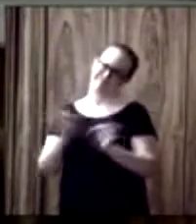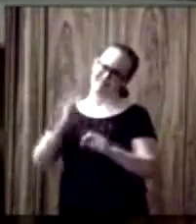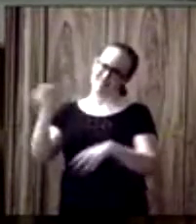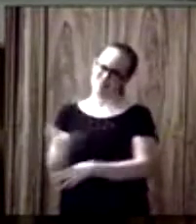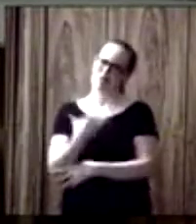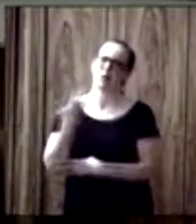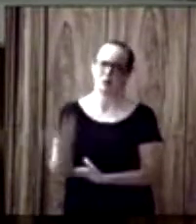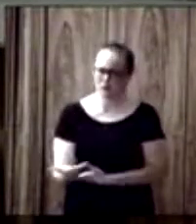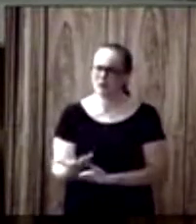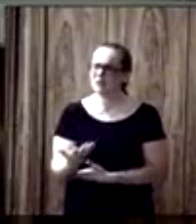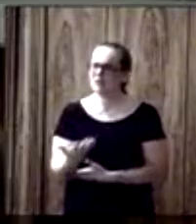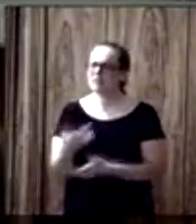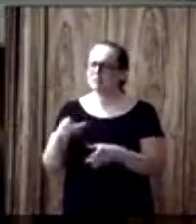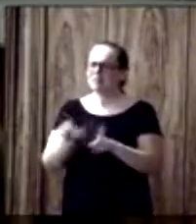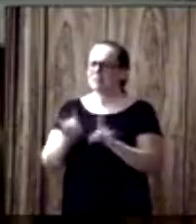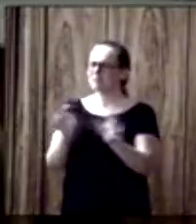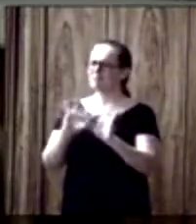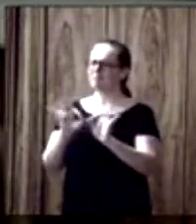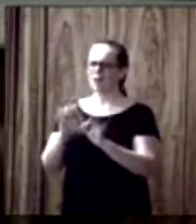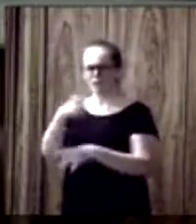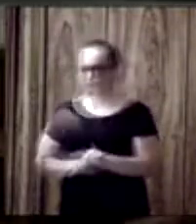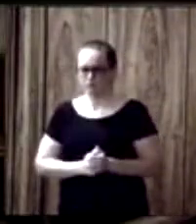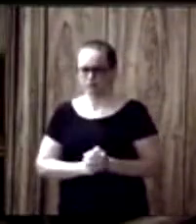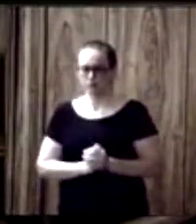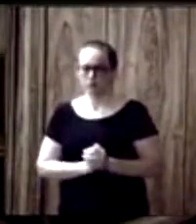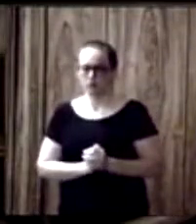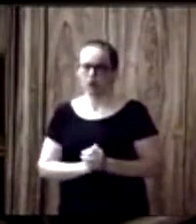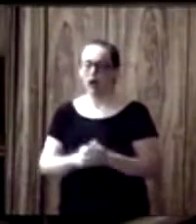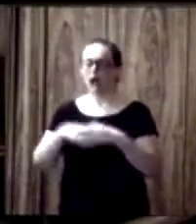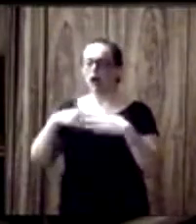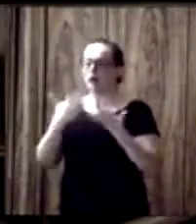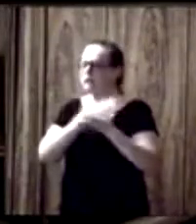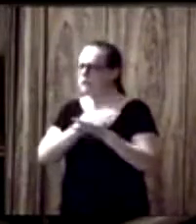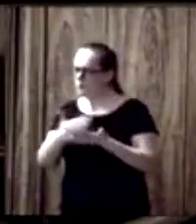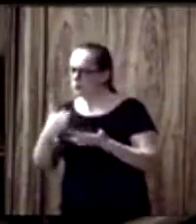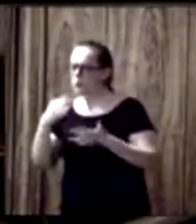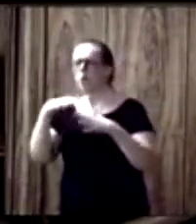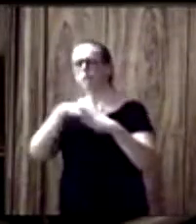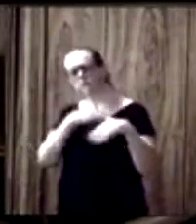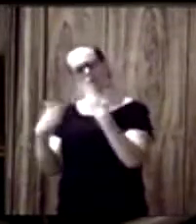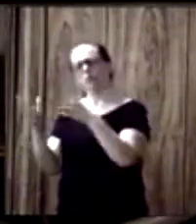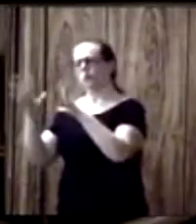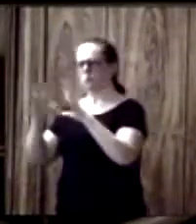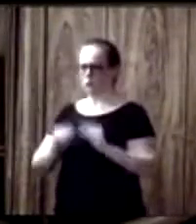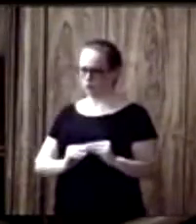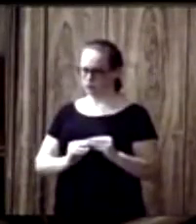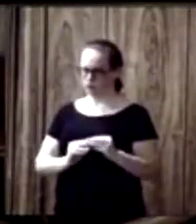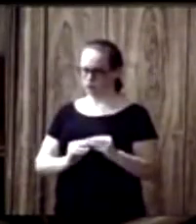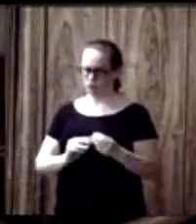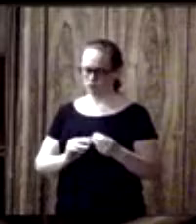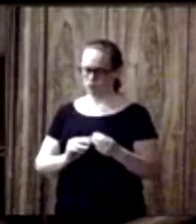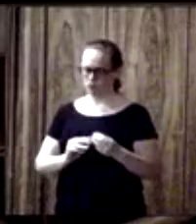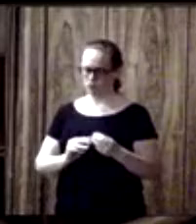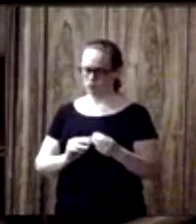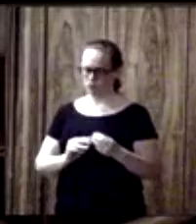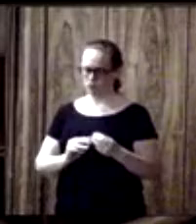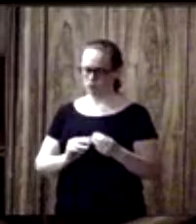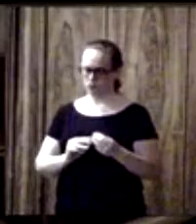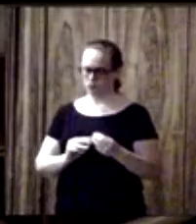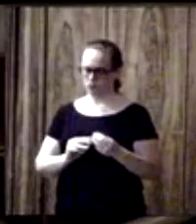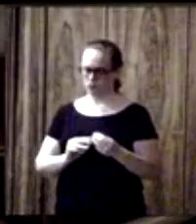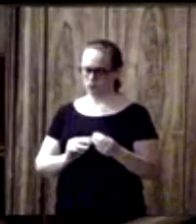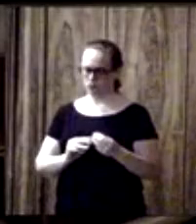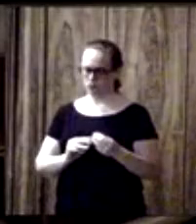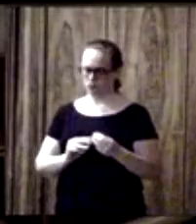absolutamente nada de novo e absolutamente nada que vocês não soubessem. Introdução, desenvolvimento, conclusão. Quantos parágrafos, em